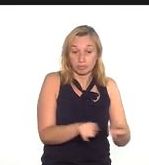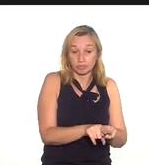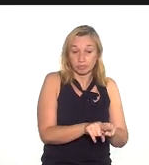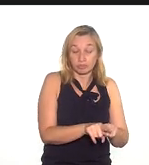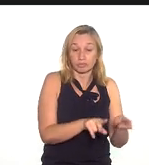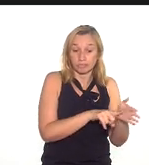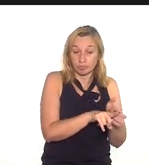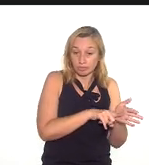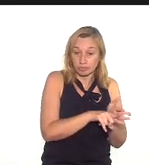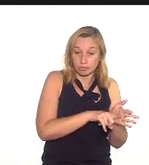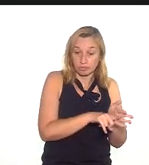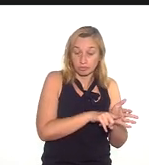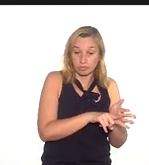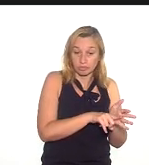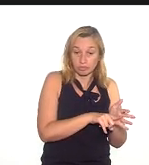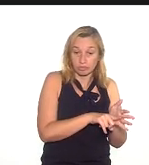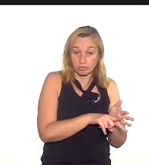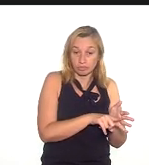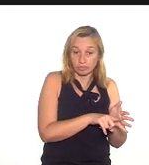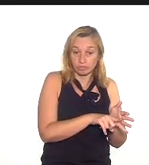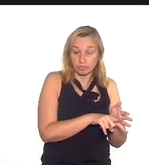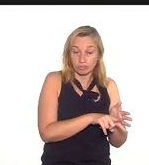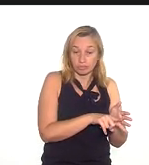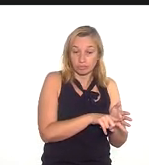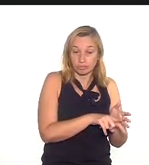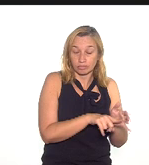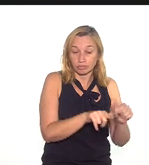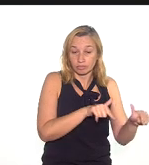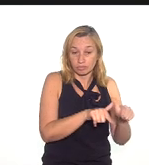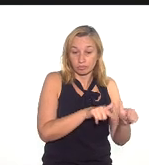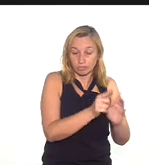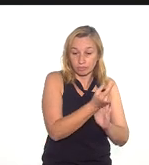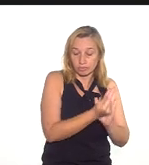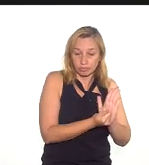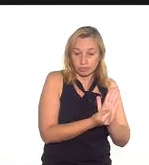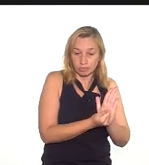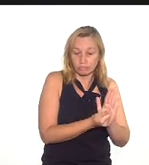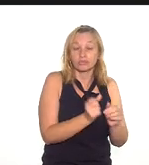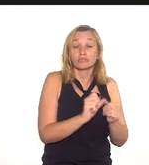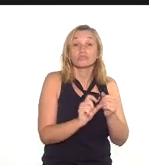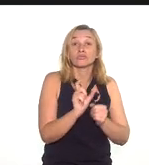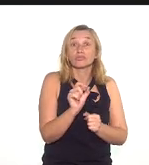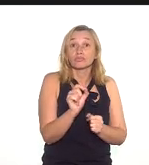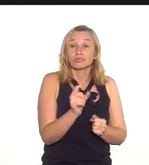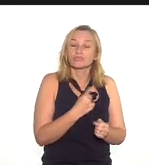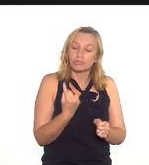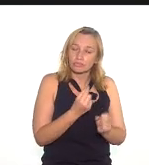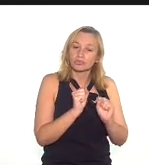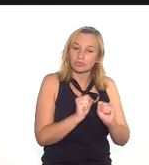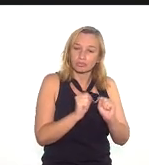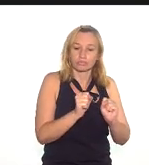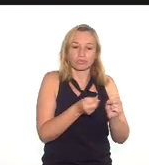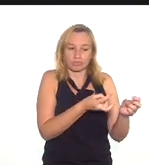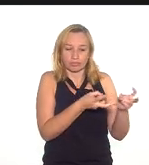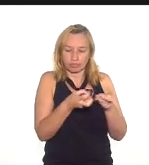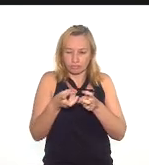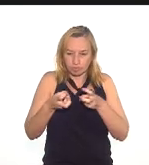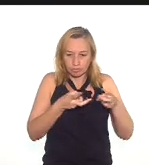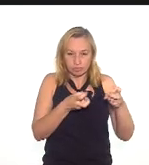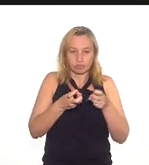do ponto de vista da sua execução financeira, fazendo com que a gente possa observar